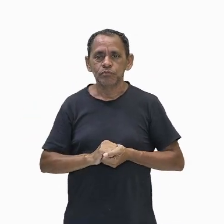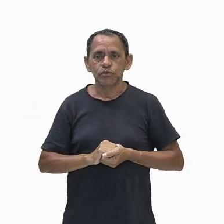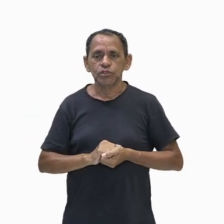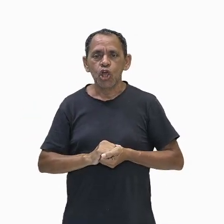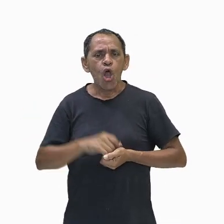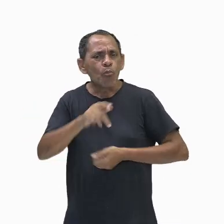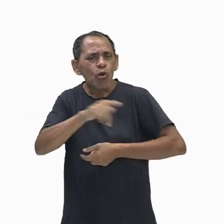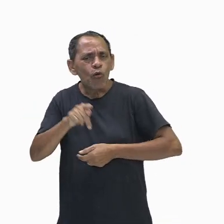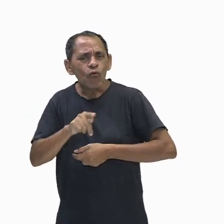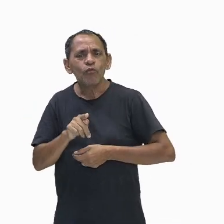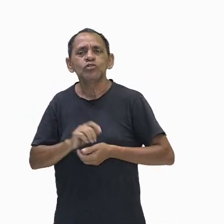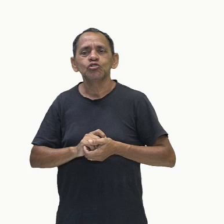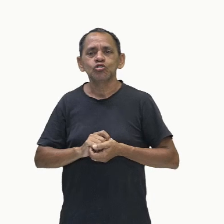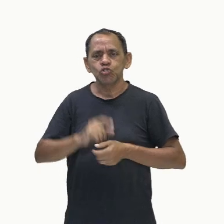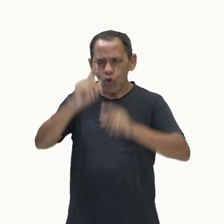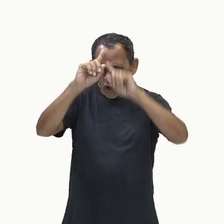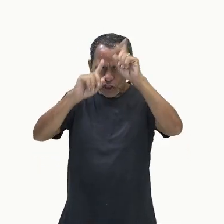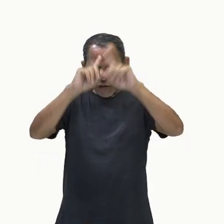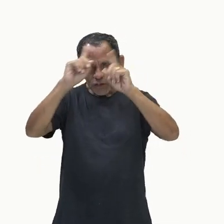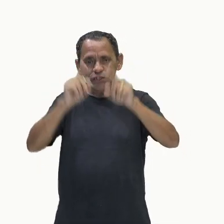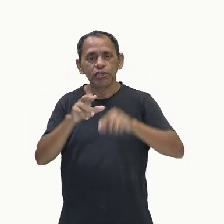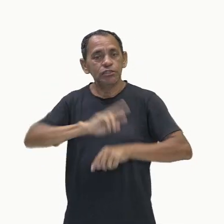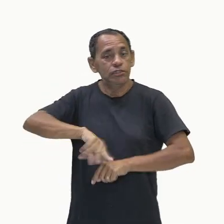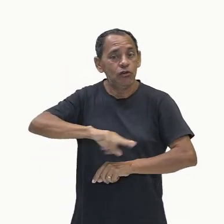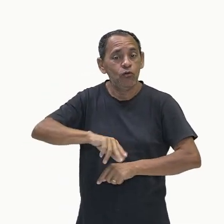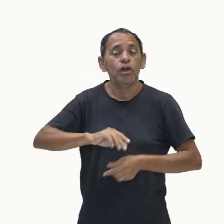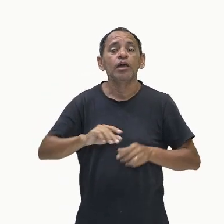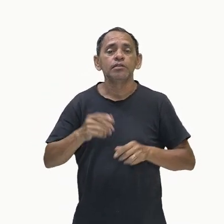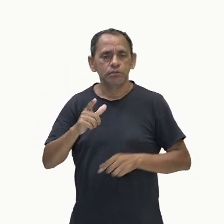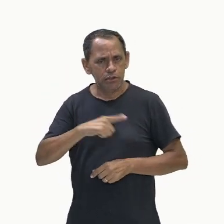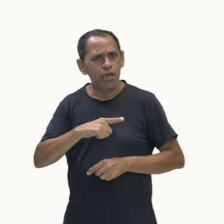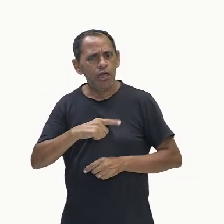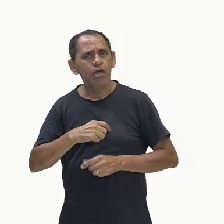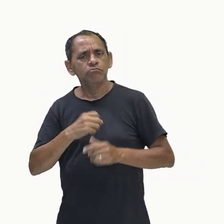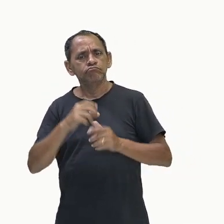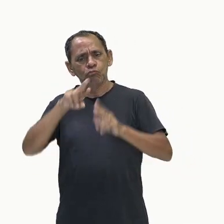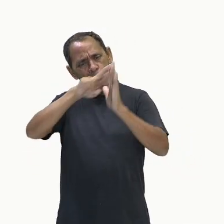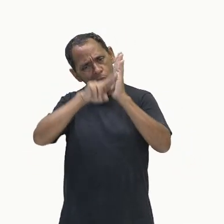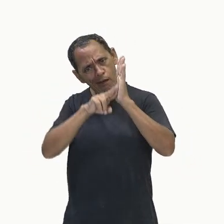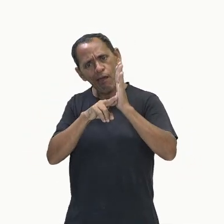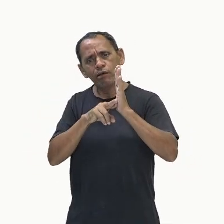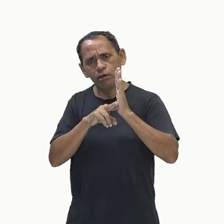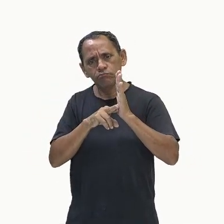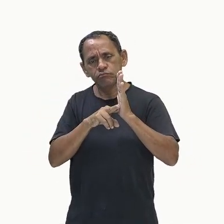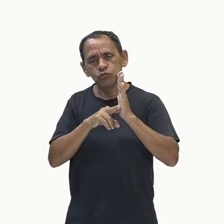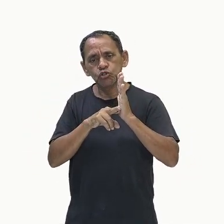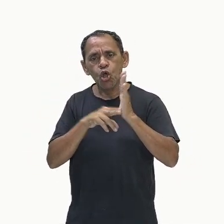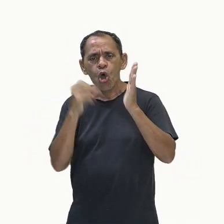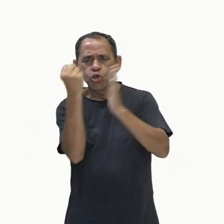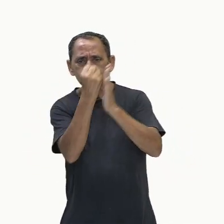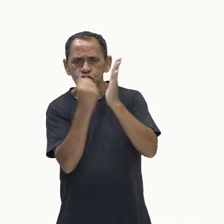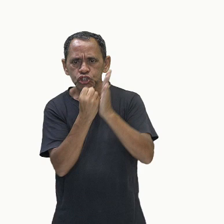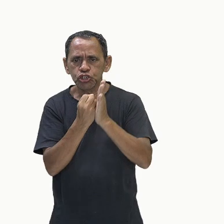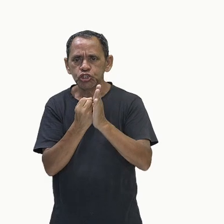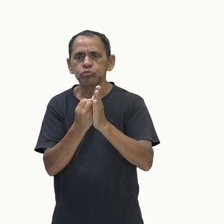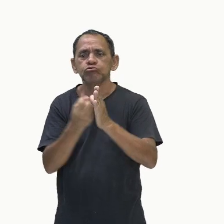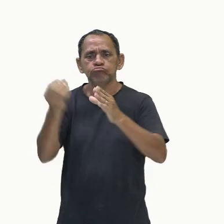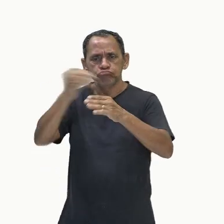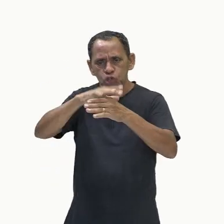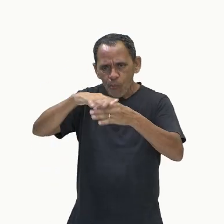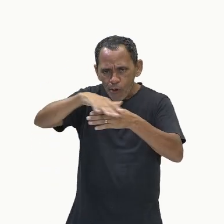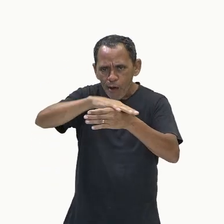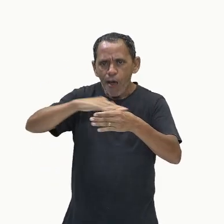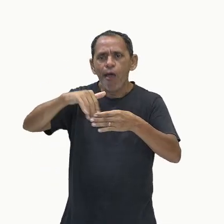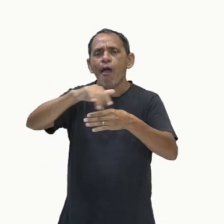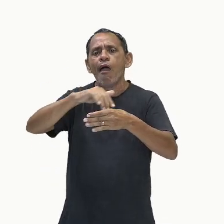vai ser igual no mundo todo. Os símbolos preenchidos vão indicar o indivíduo que possui a característica